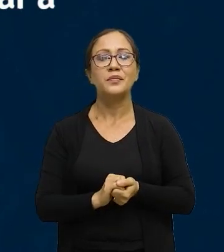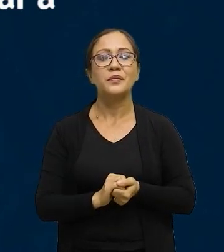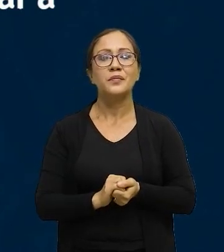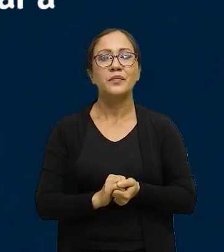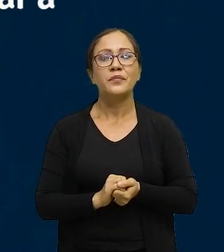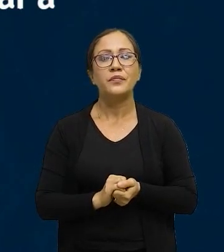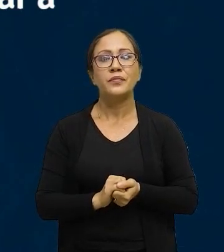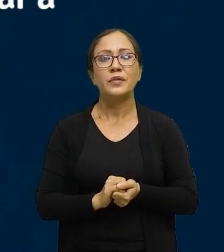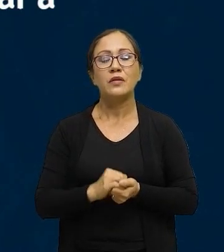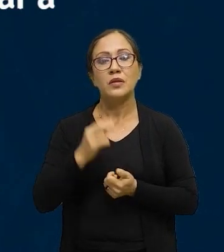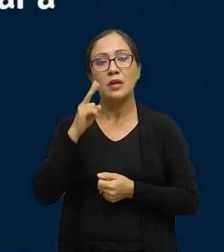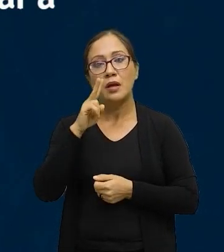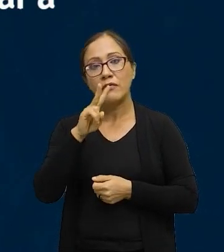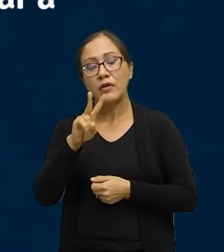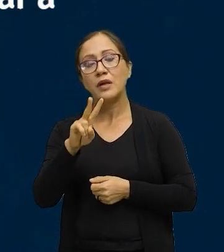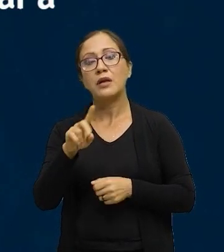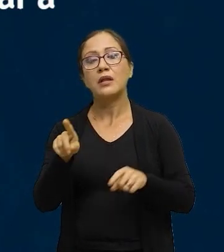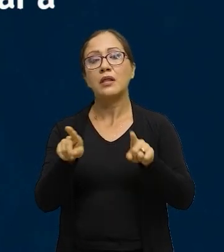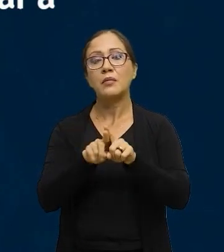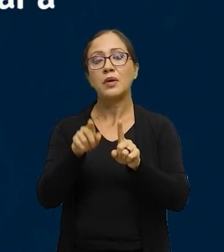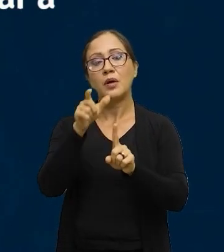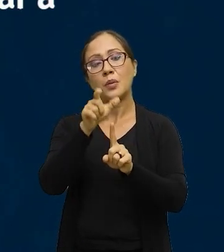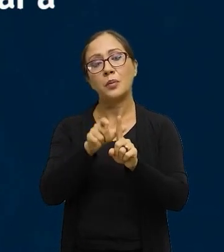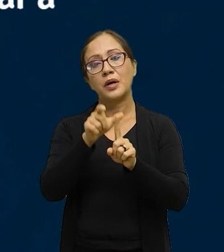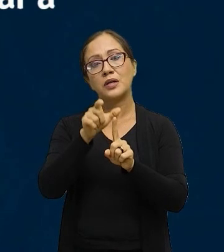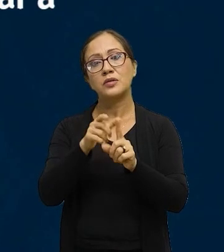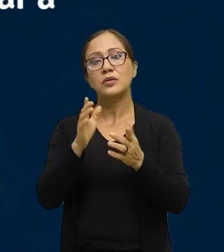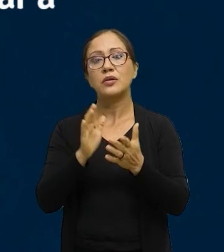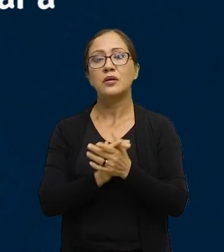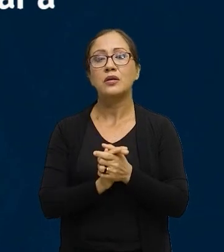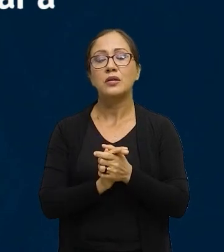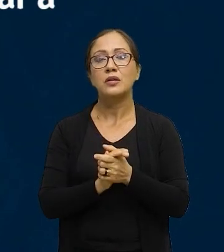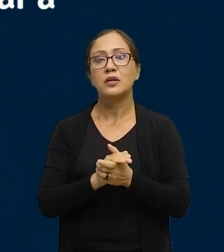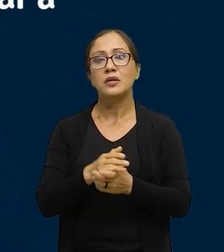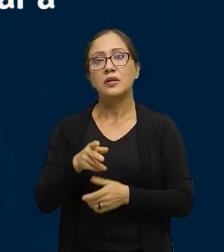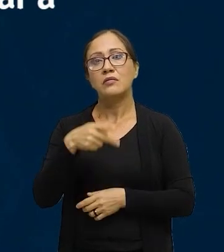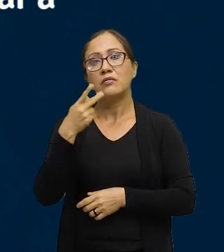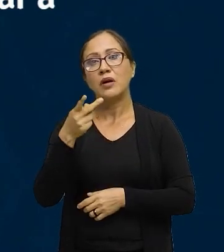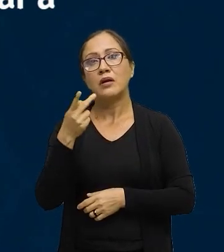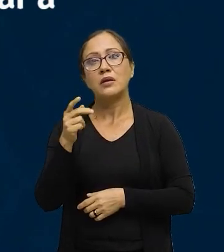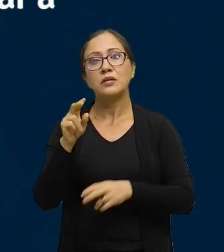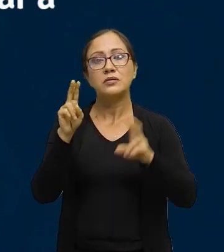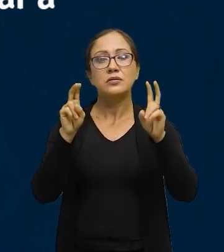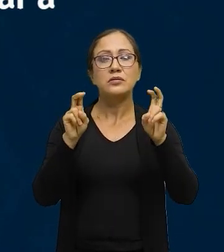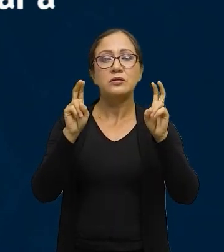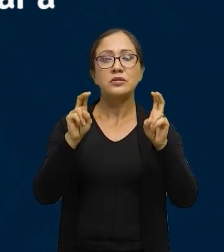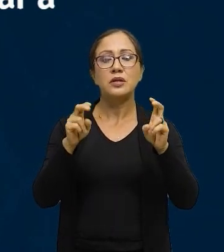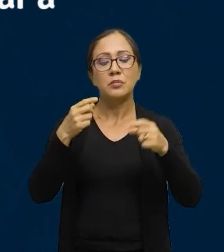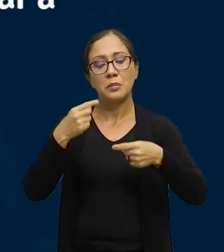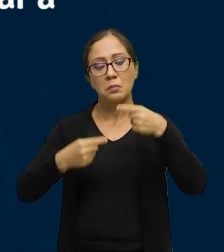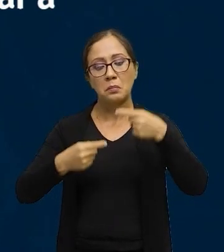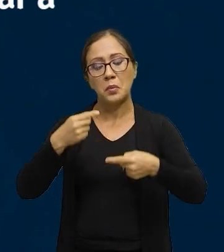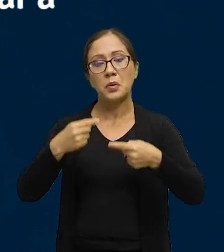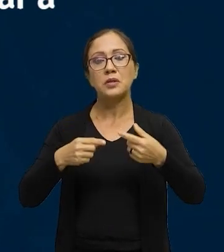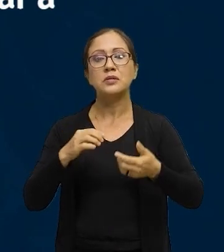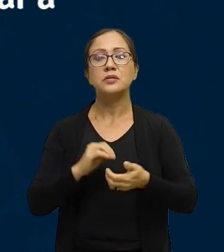Você pode ver um personagem falando sobre política.